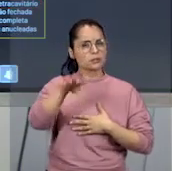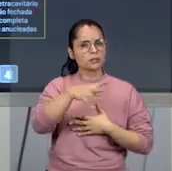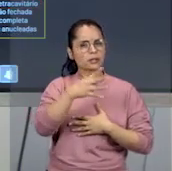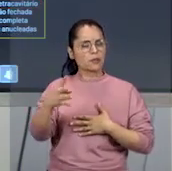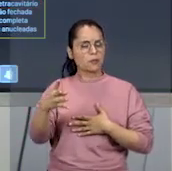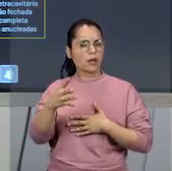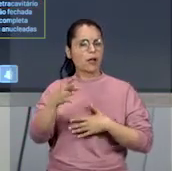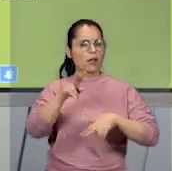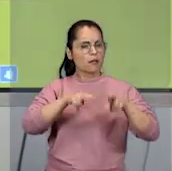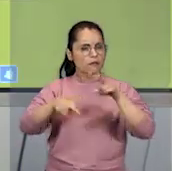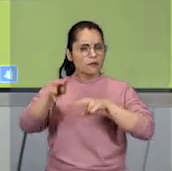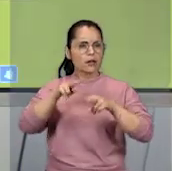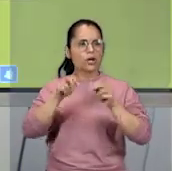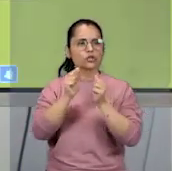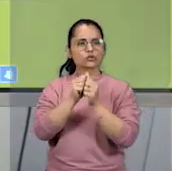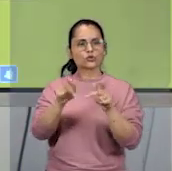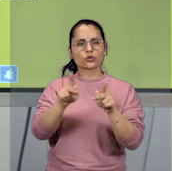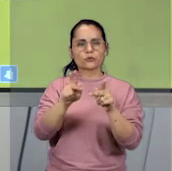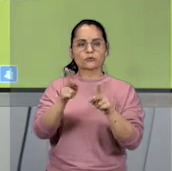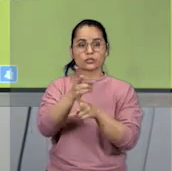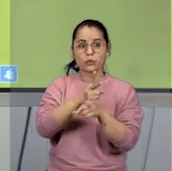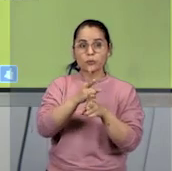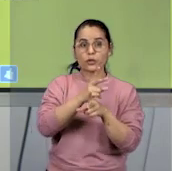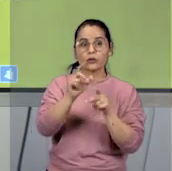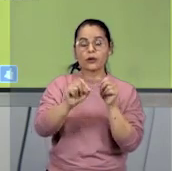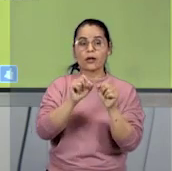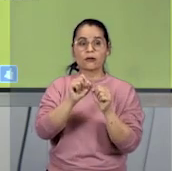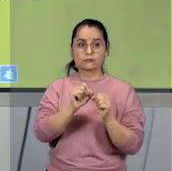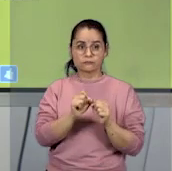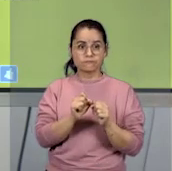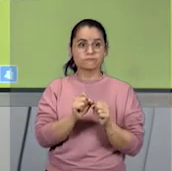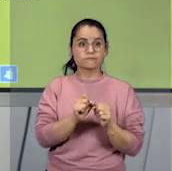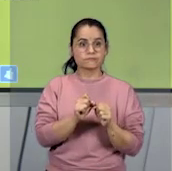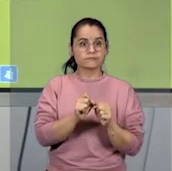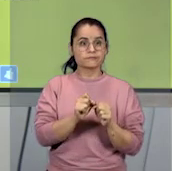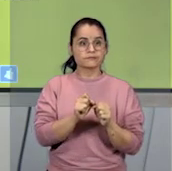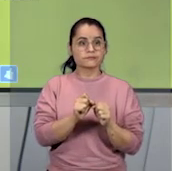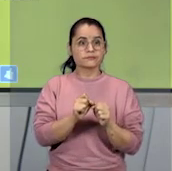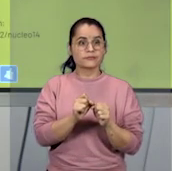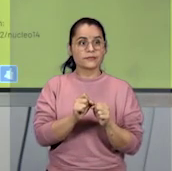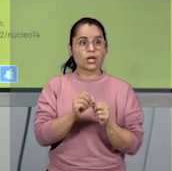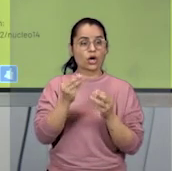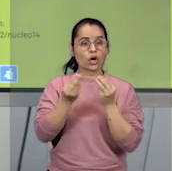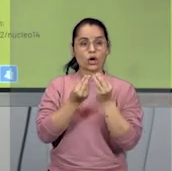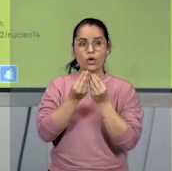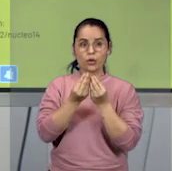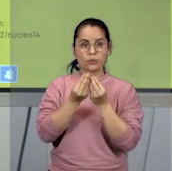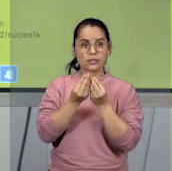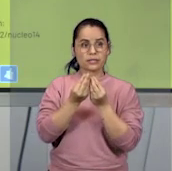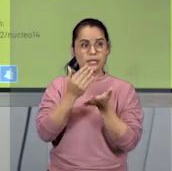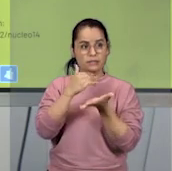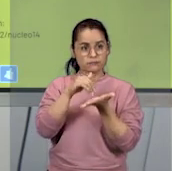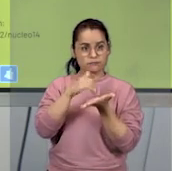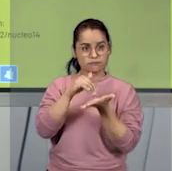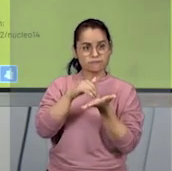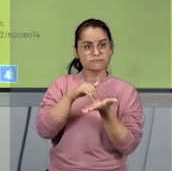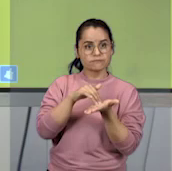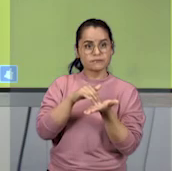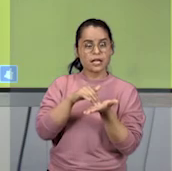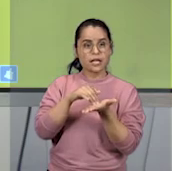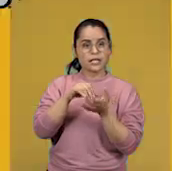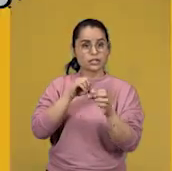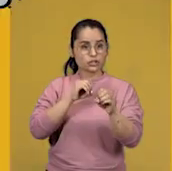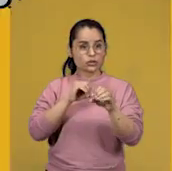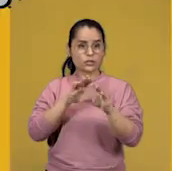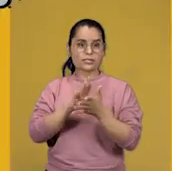de vocês, procurarem isso aí, né? No registro aí da Secretaria de Estado da Educação e